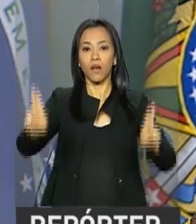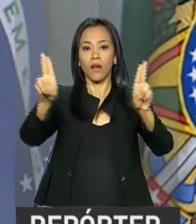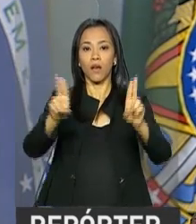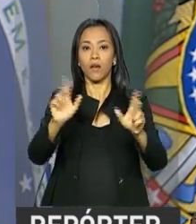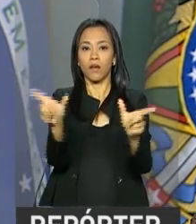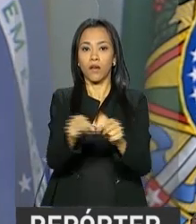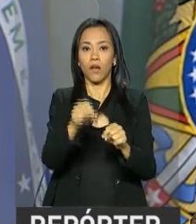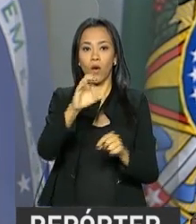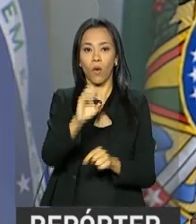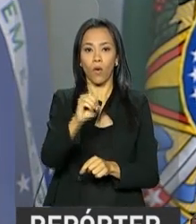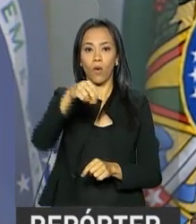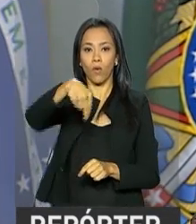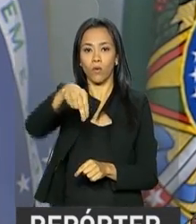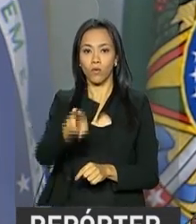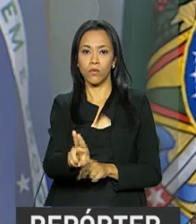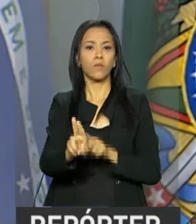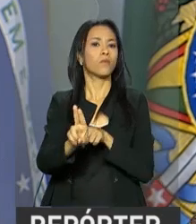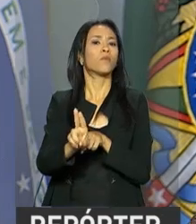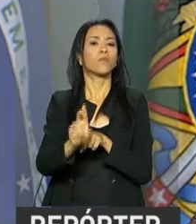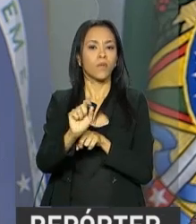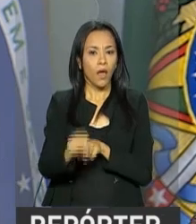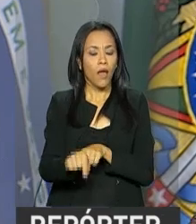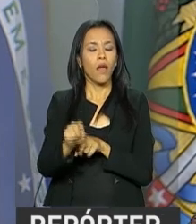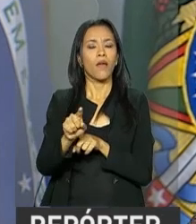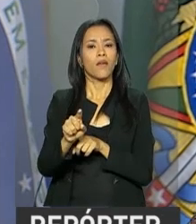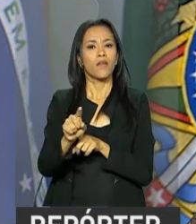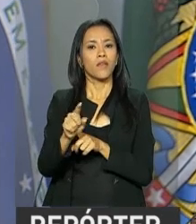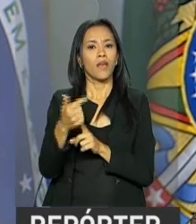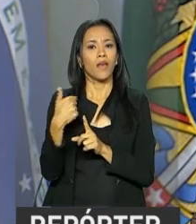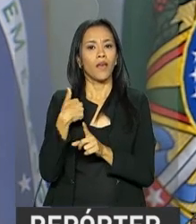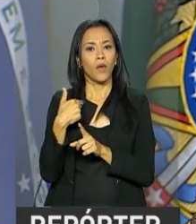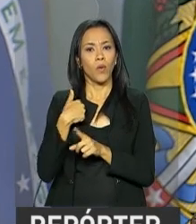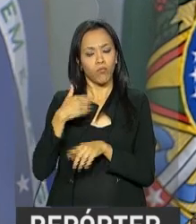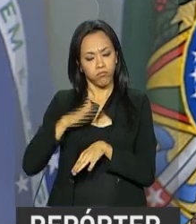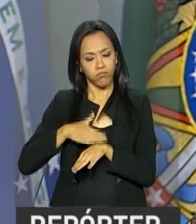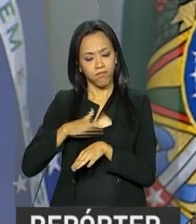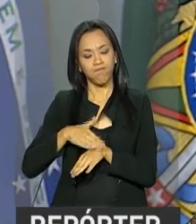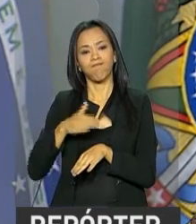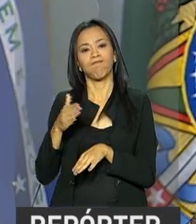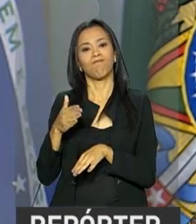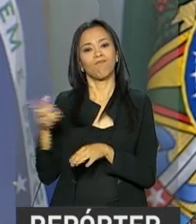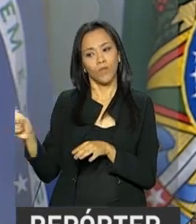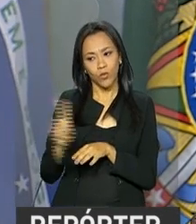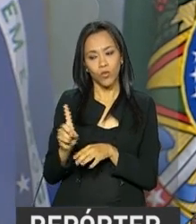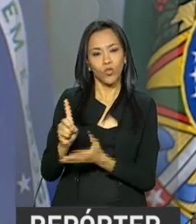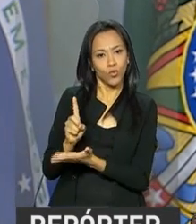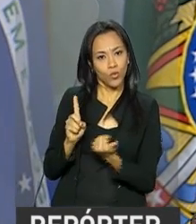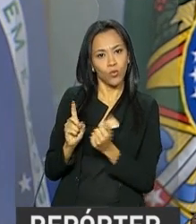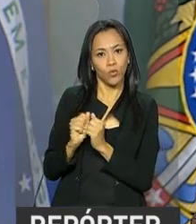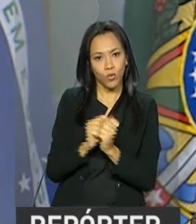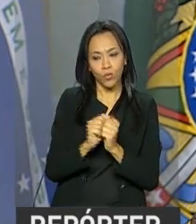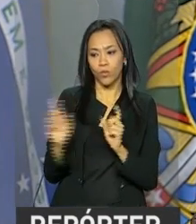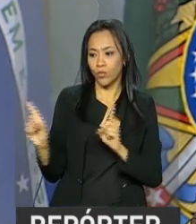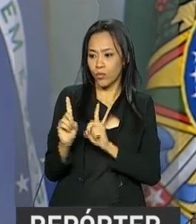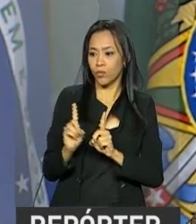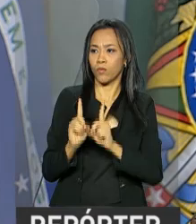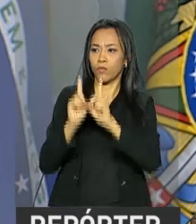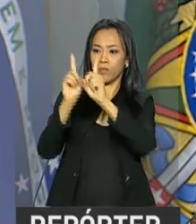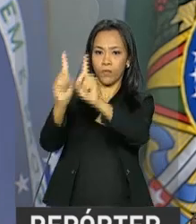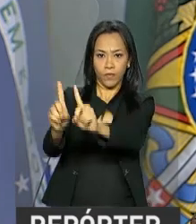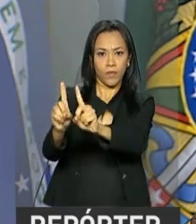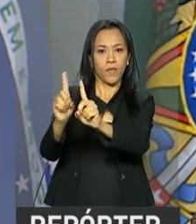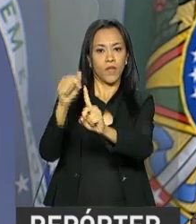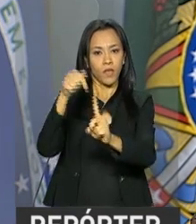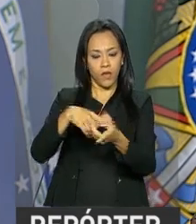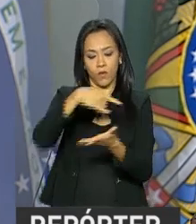Unidas né Eh portanto fiz questão de depositá-lo pessoalmente nas Nações Unidas para que o acordo entrasse